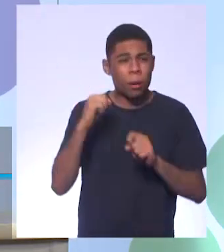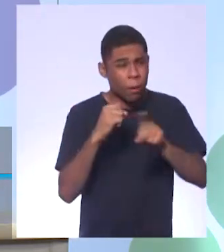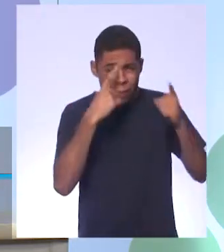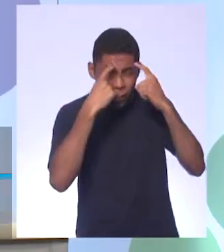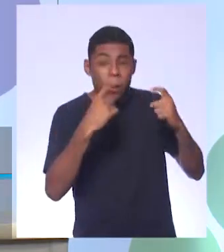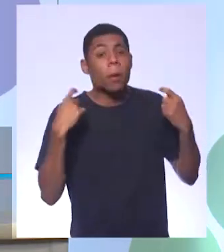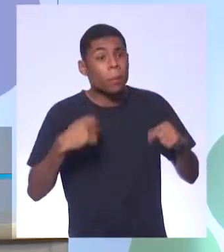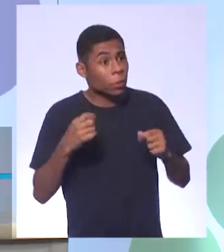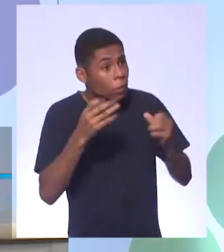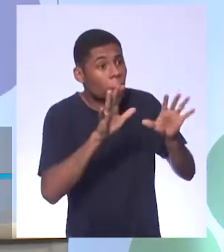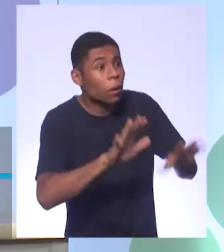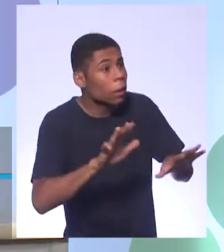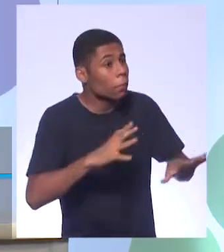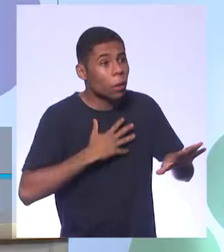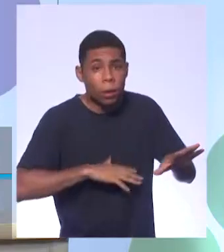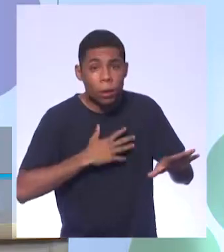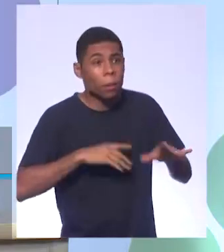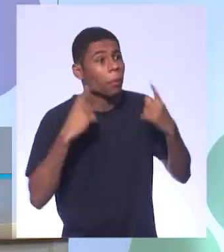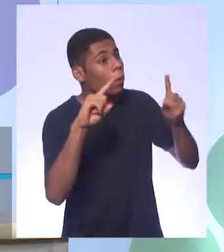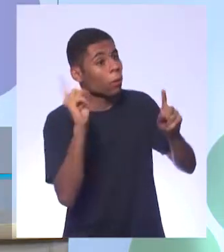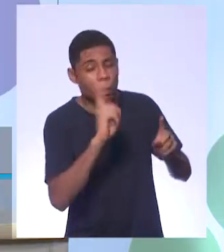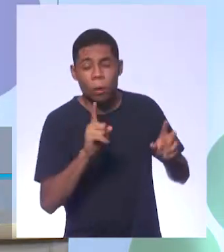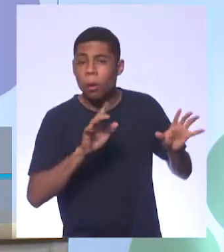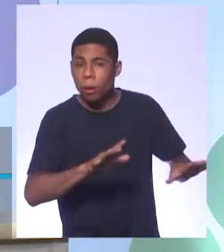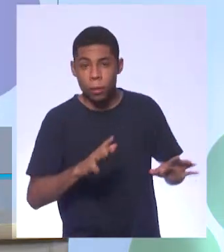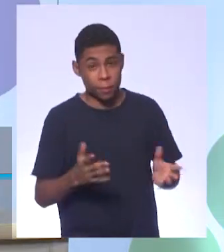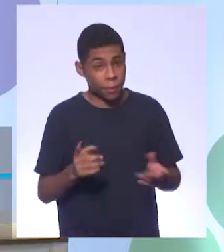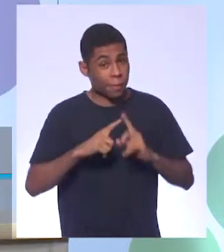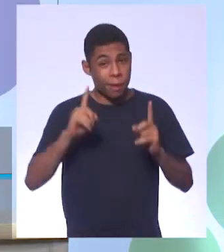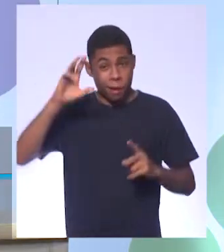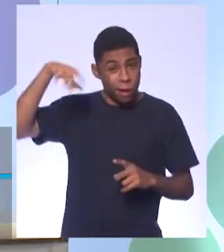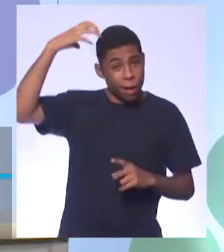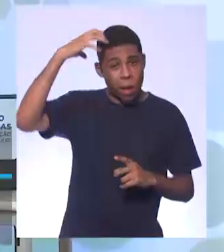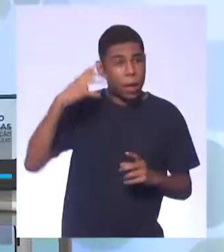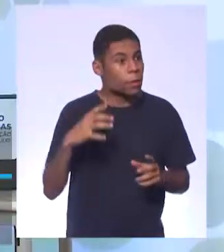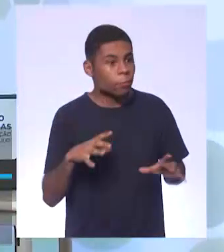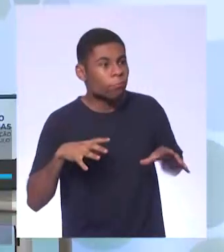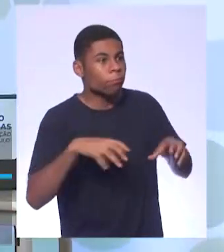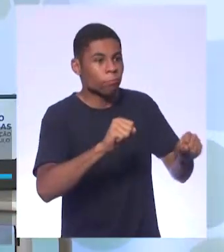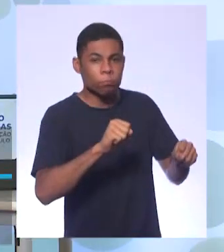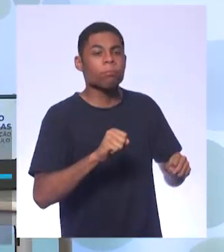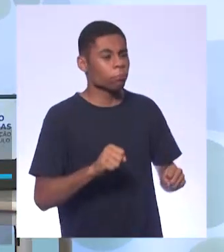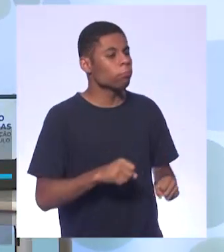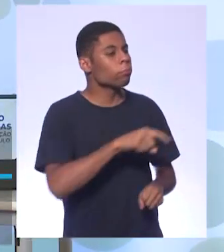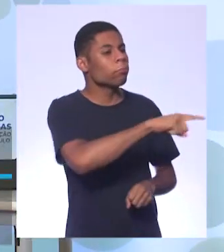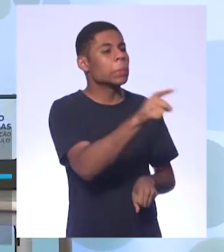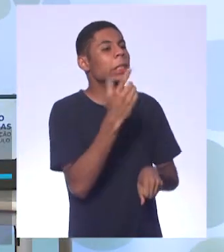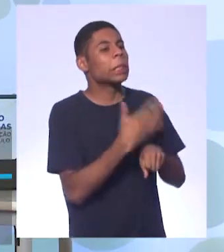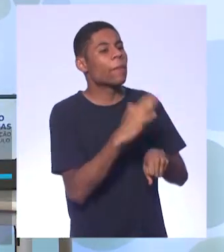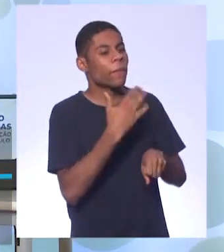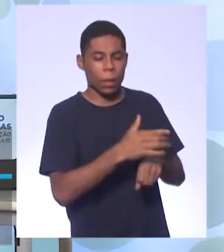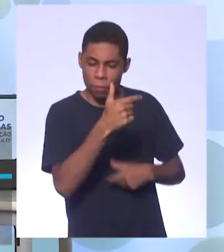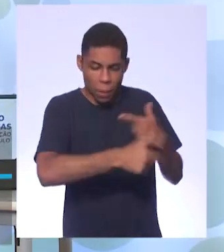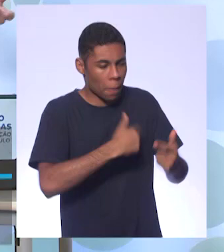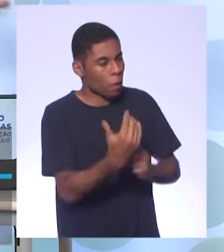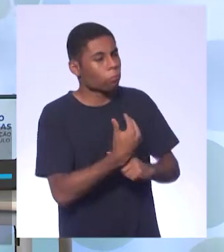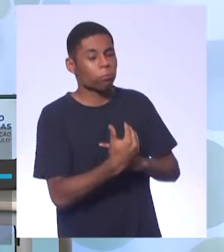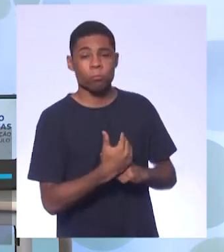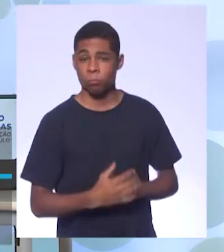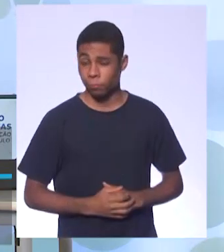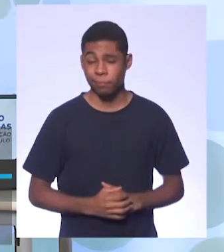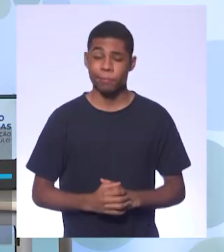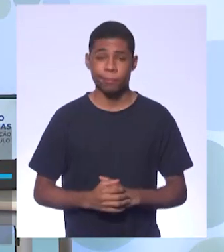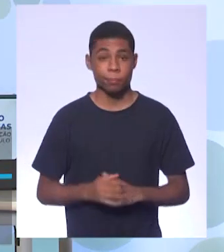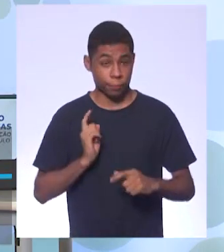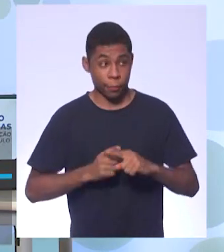quase assim, o rei deu a terra e falou, se vira. Exatamente, é verdade, né? Até porque os indígenas,